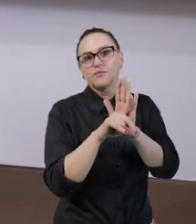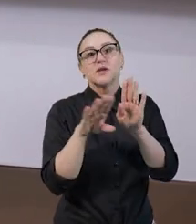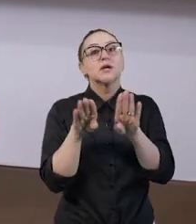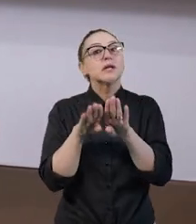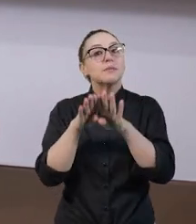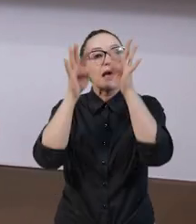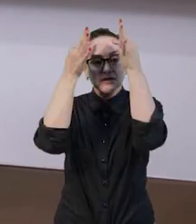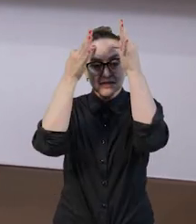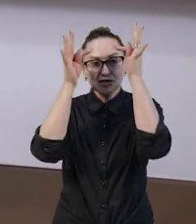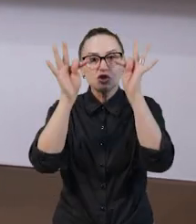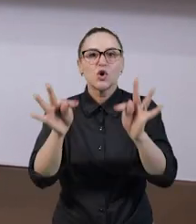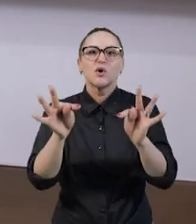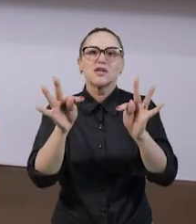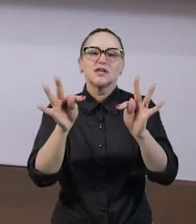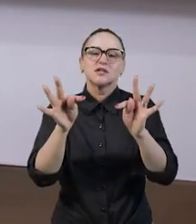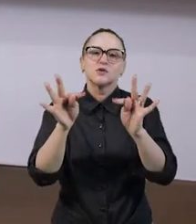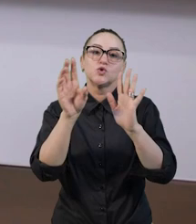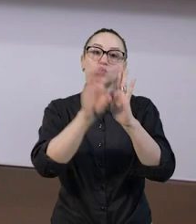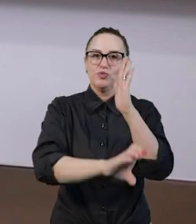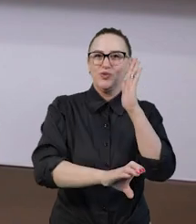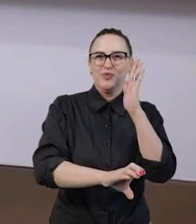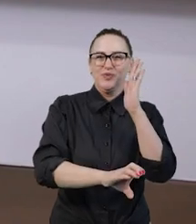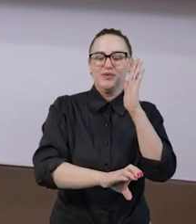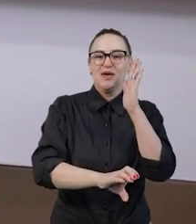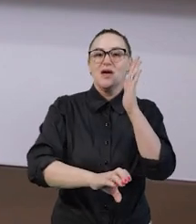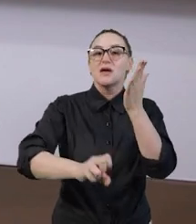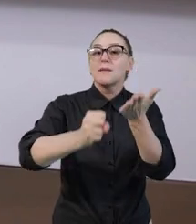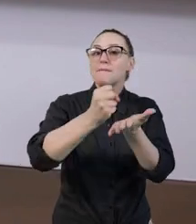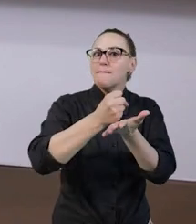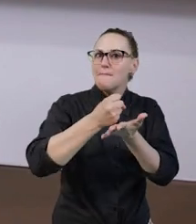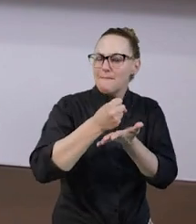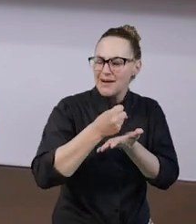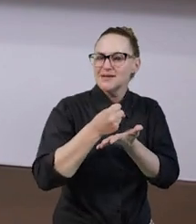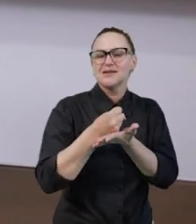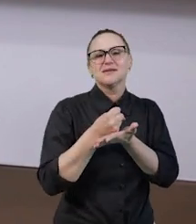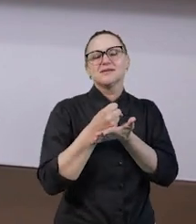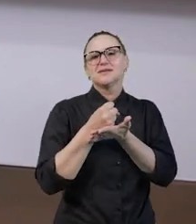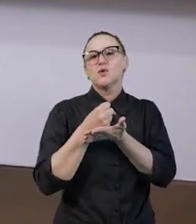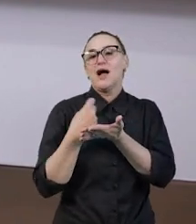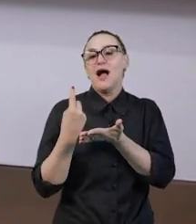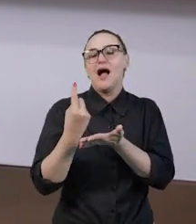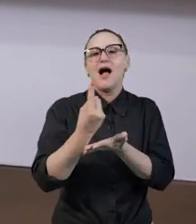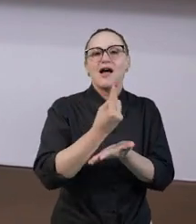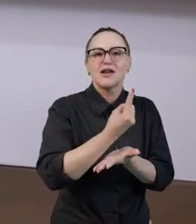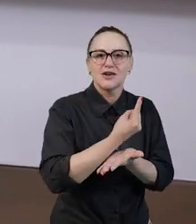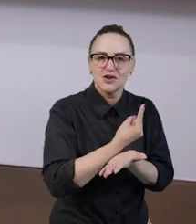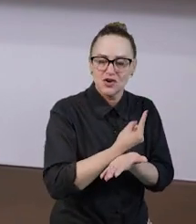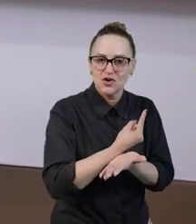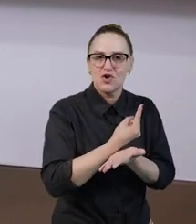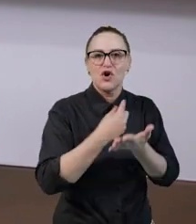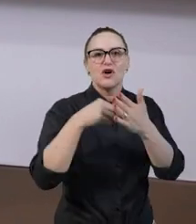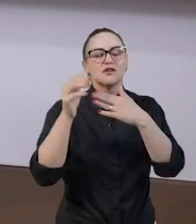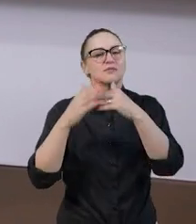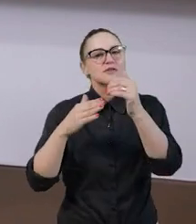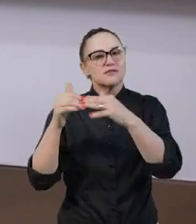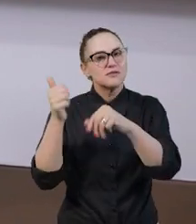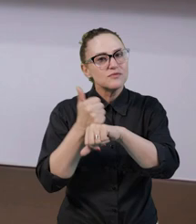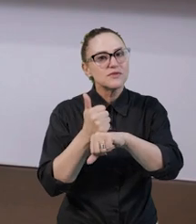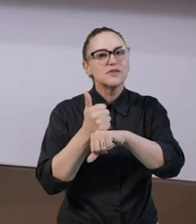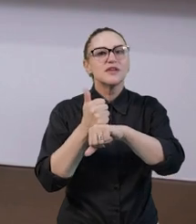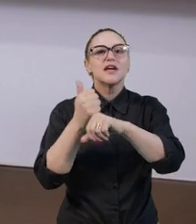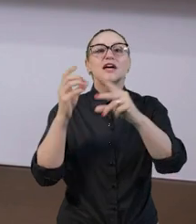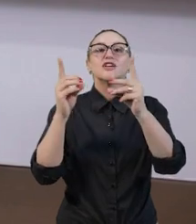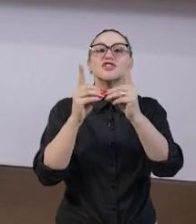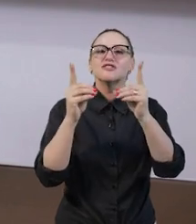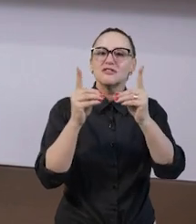teorias do currículo que embasam fundamentam a nossa trajetória didático pedagógica na escola